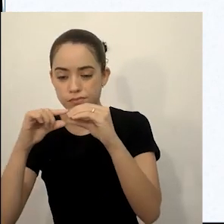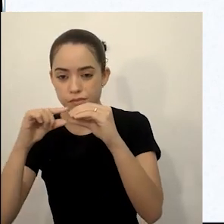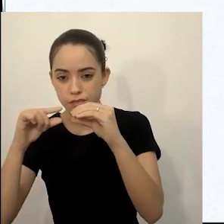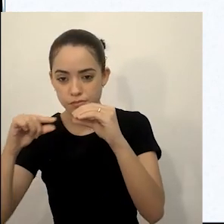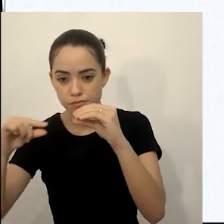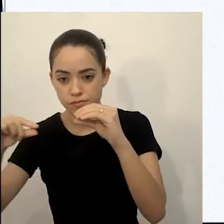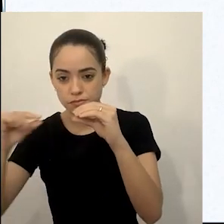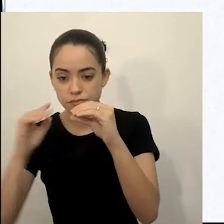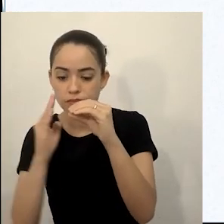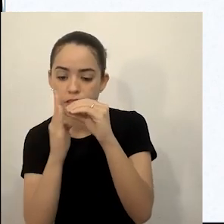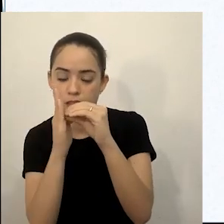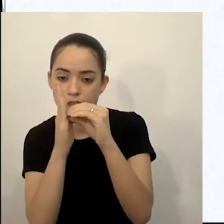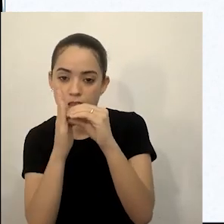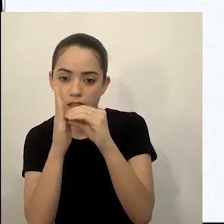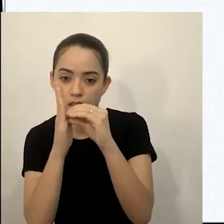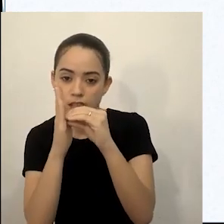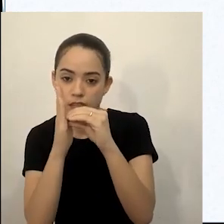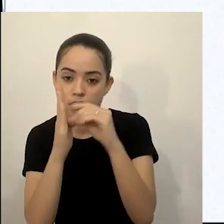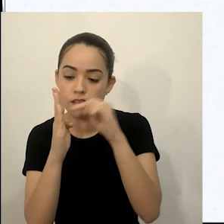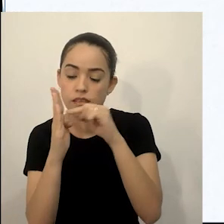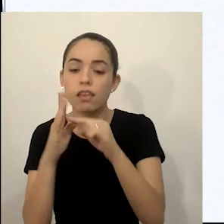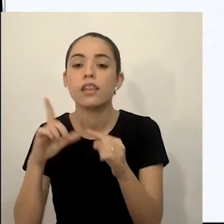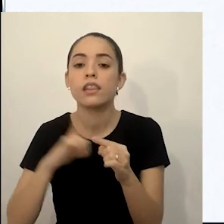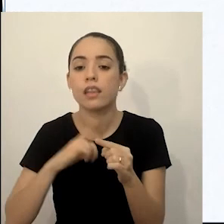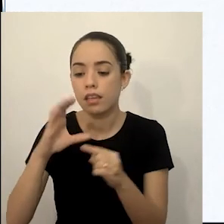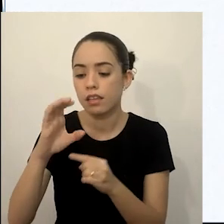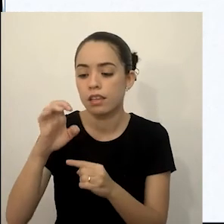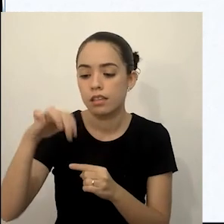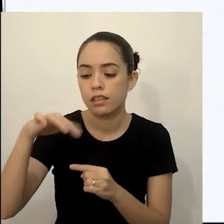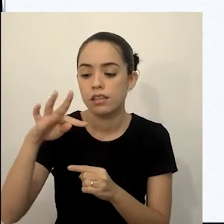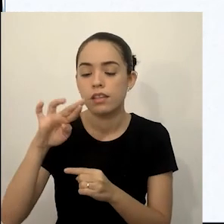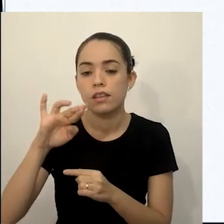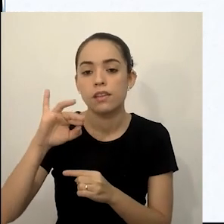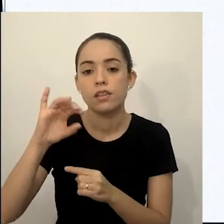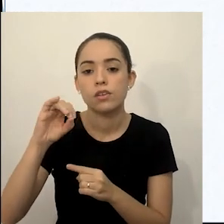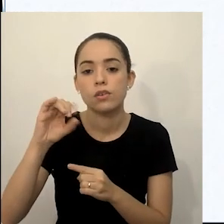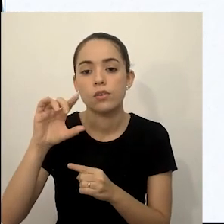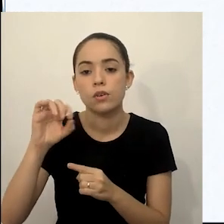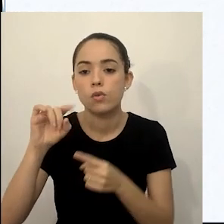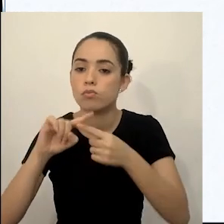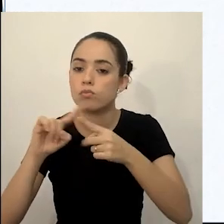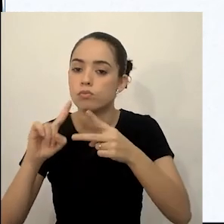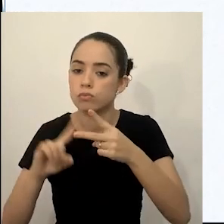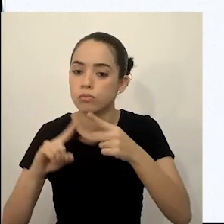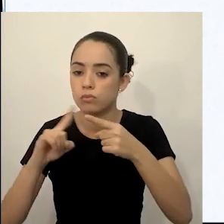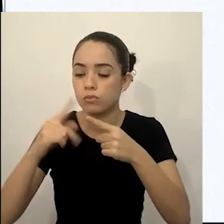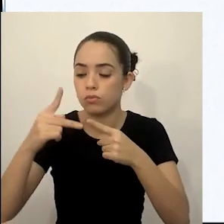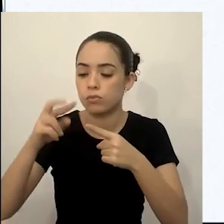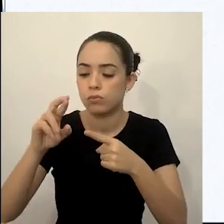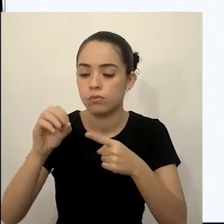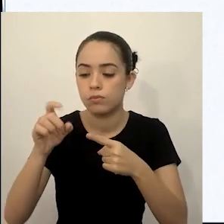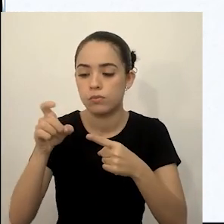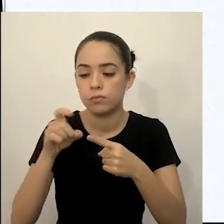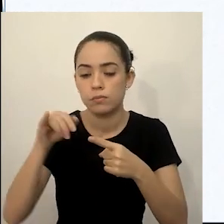basal, que contém os centríolos proximal e distal.